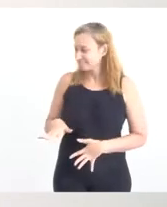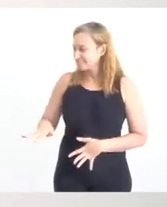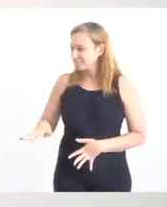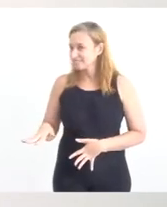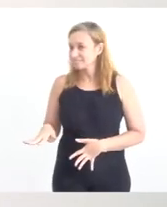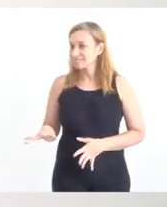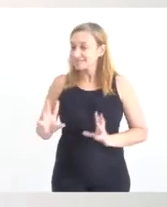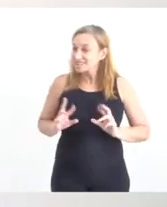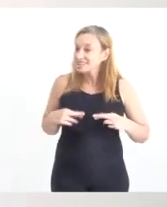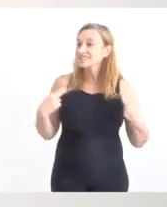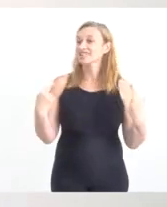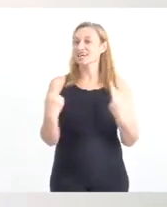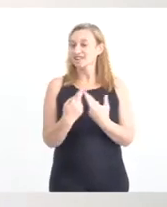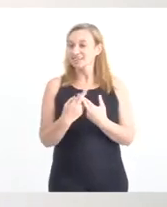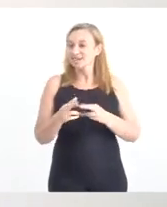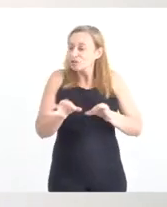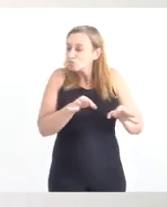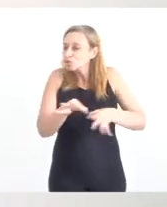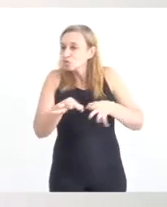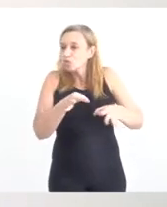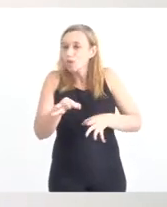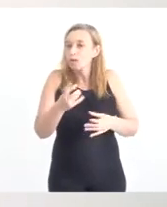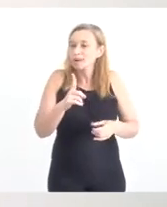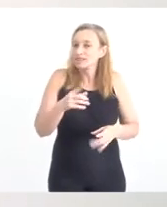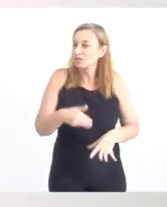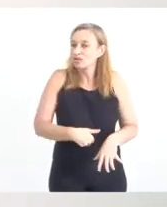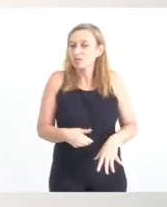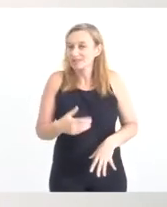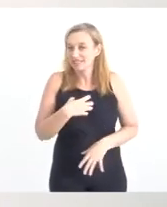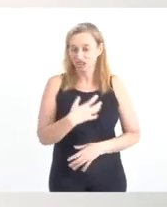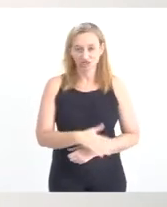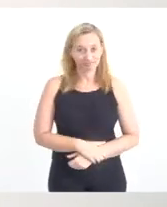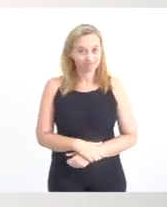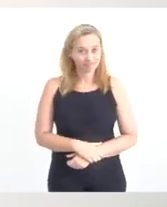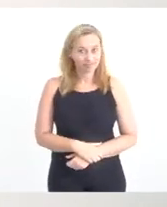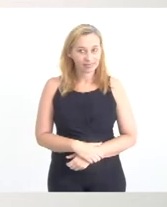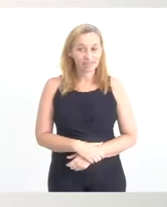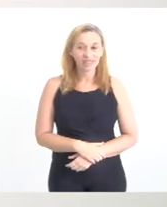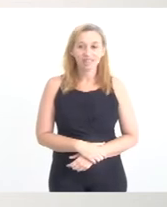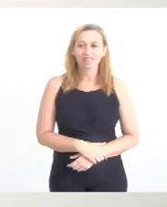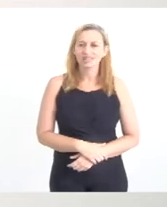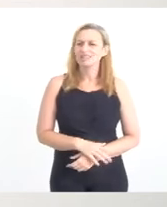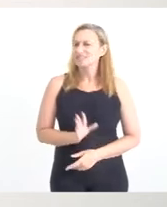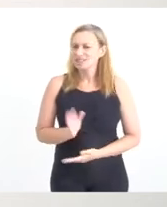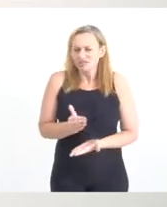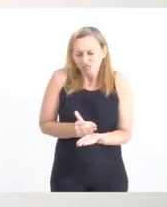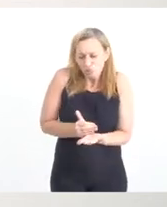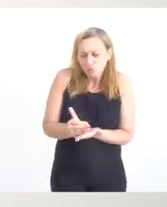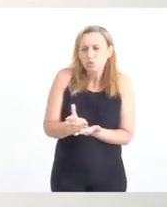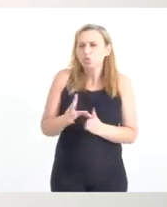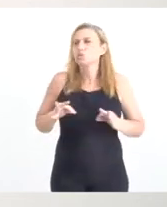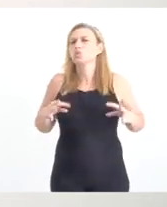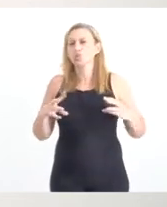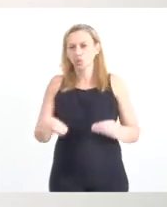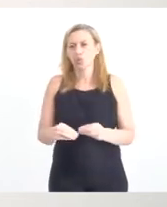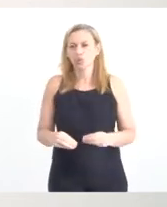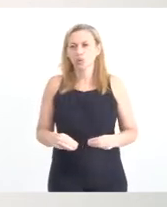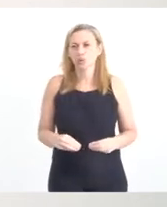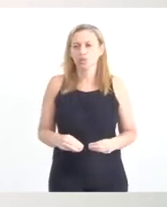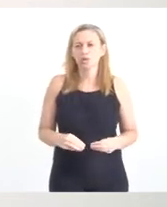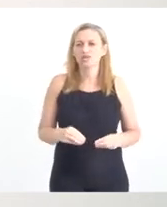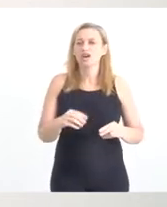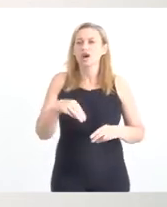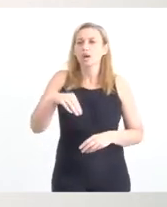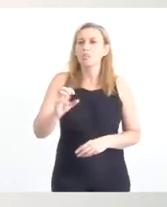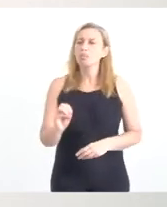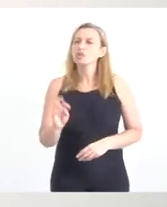ia se reunir e a se organizar para não passar fome foi assim desde sempre foi assim para fazer